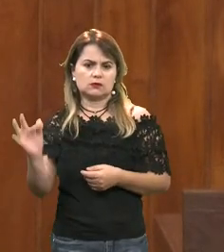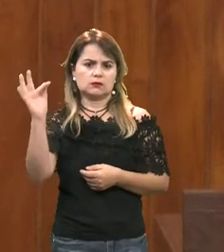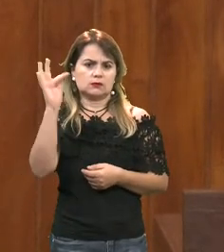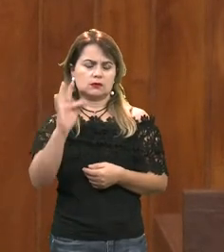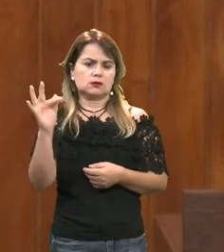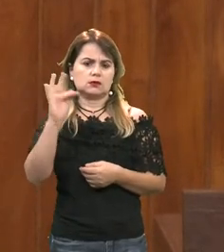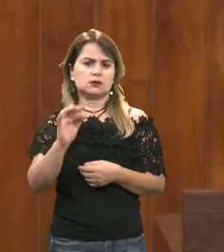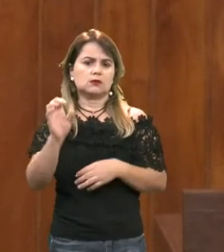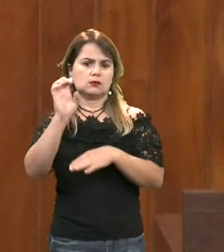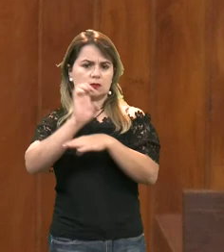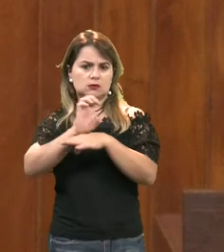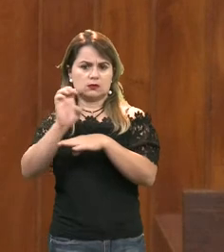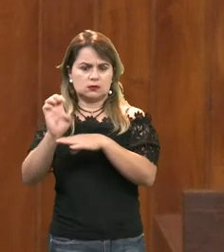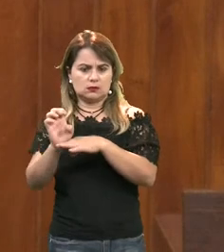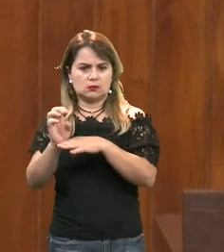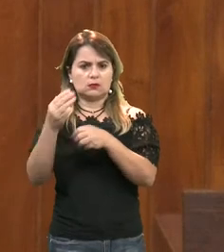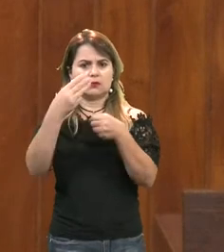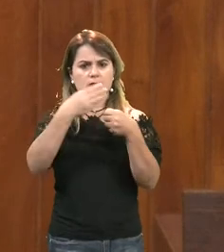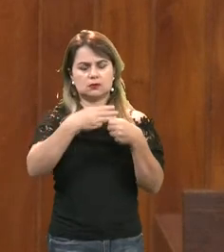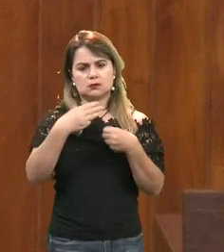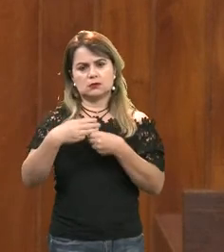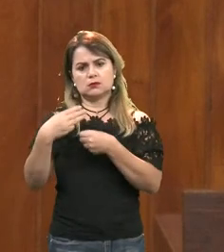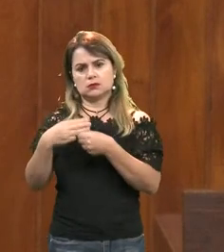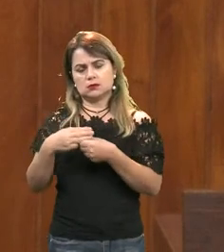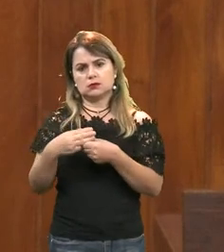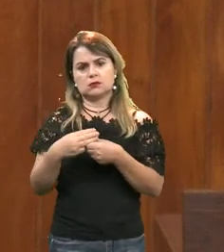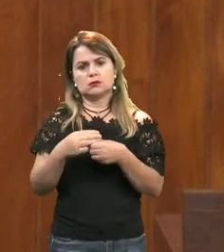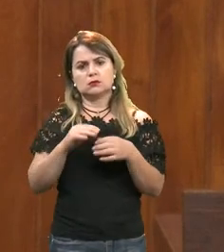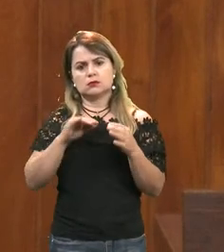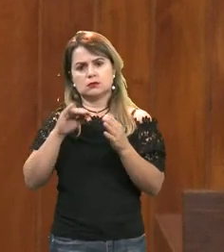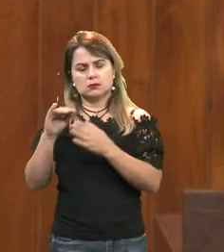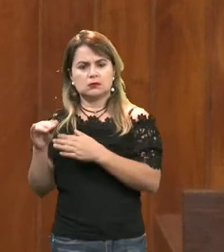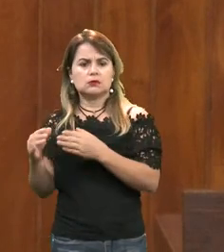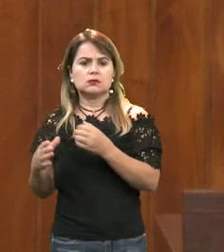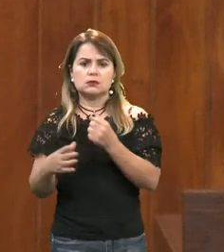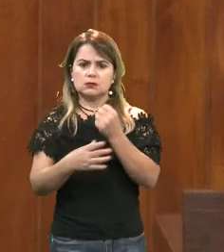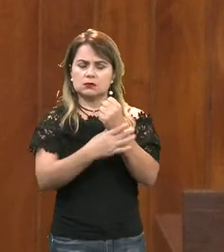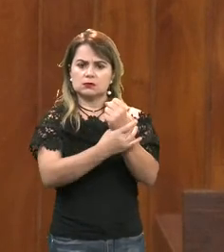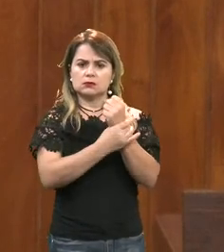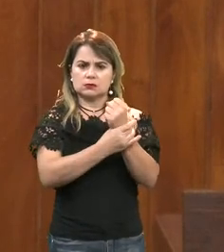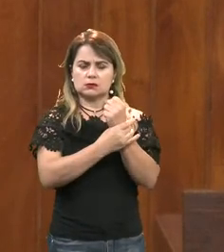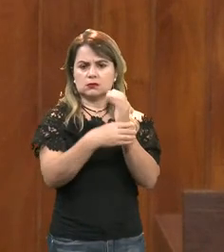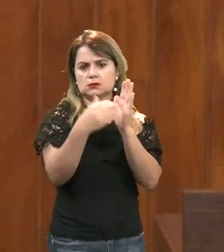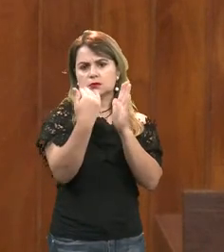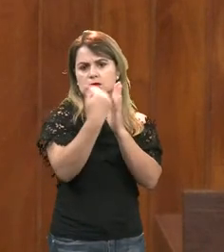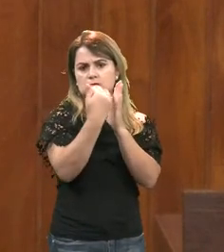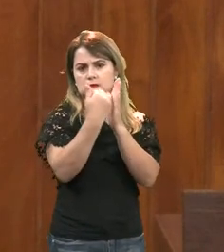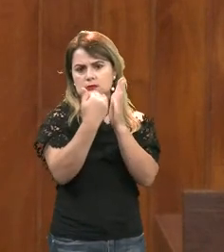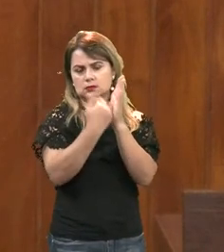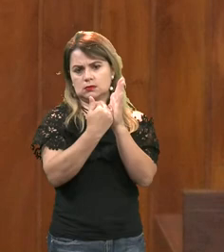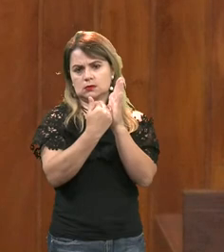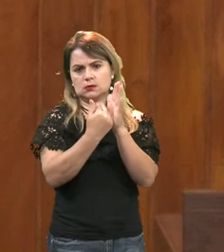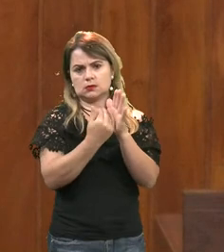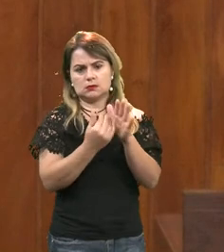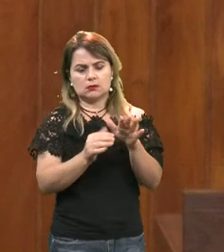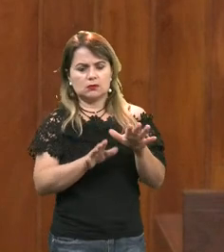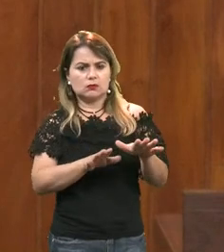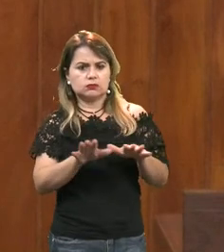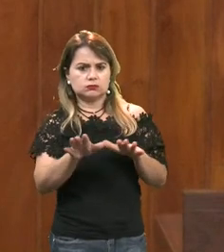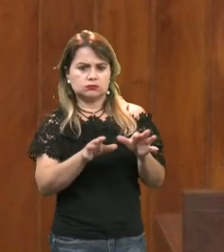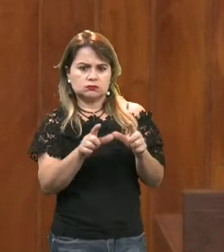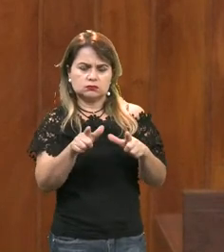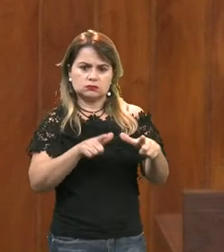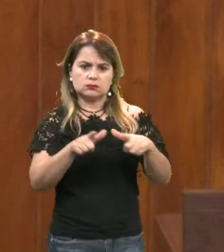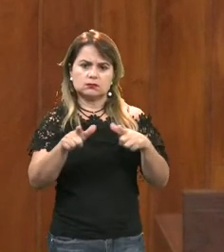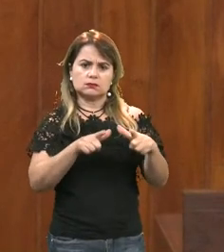municipal. Assegurar a articulação intersetorial dos programas, ações e serviços